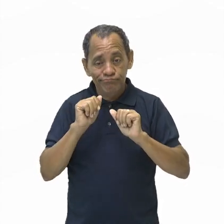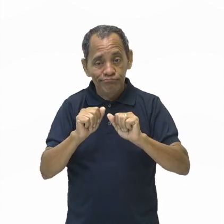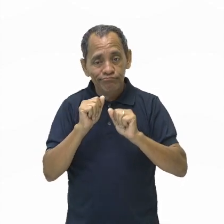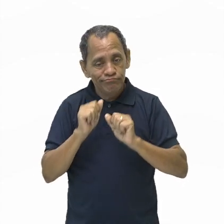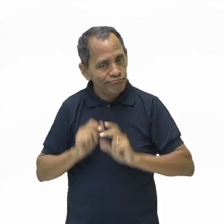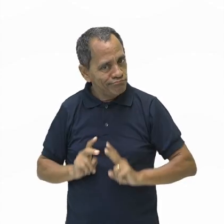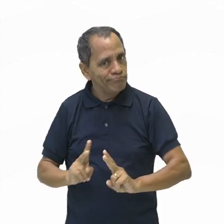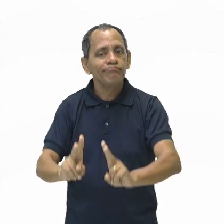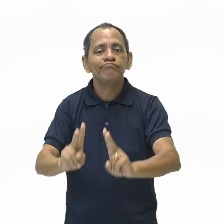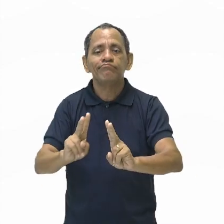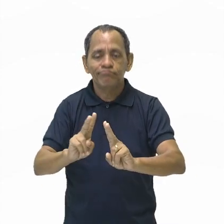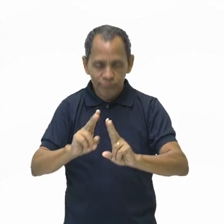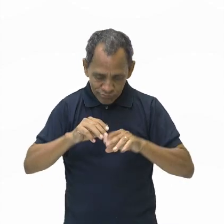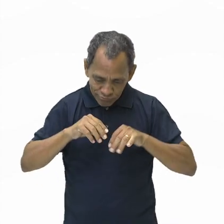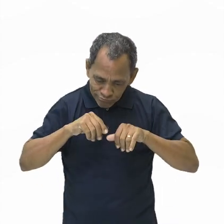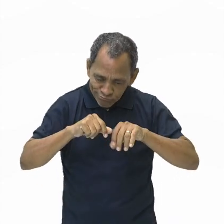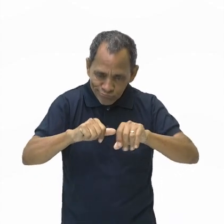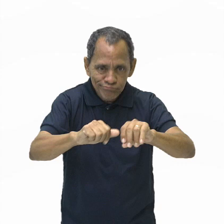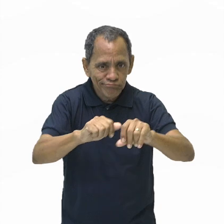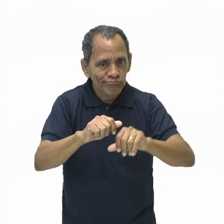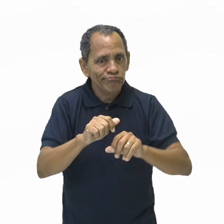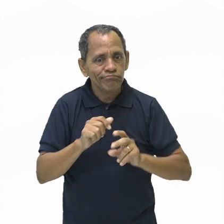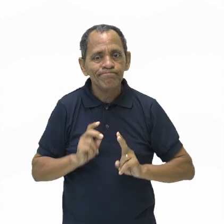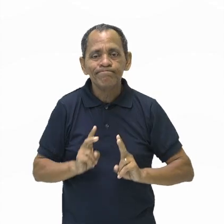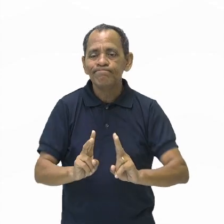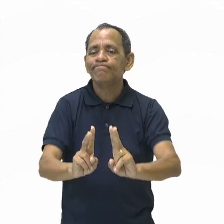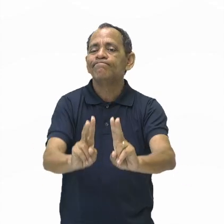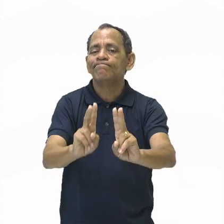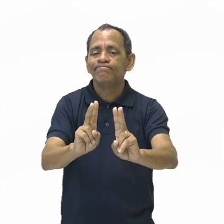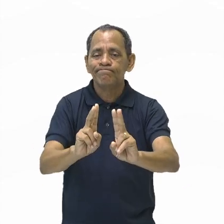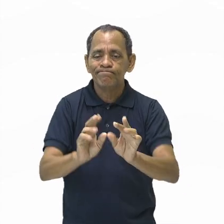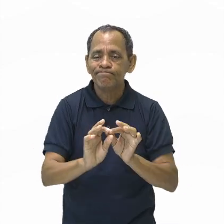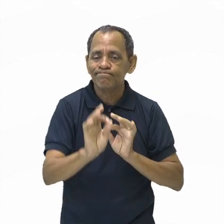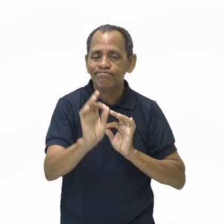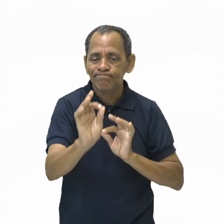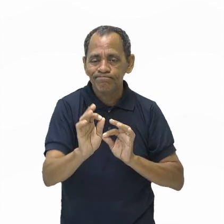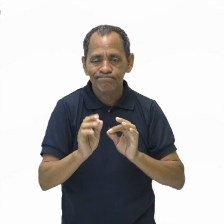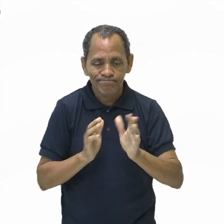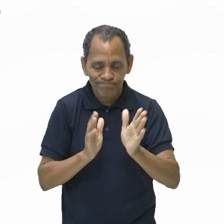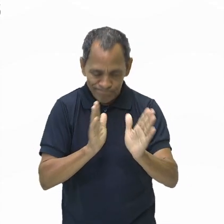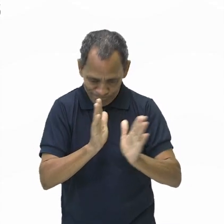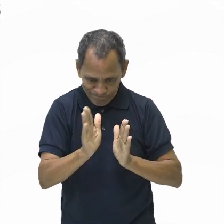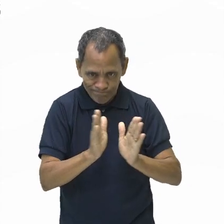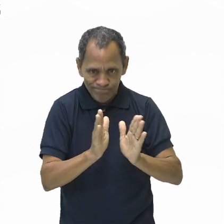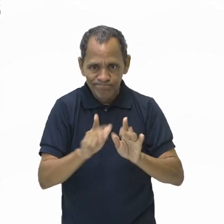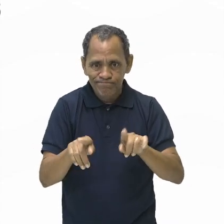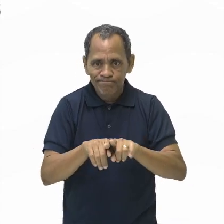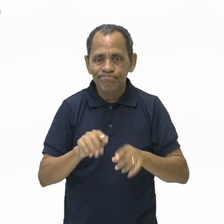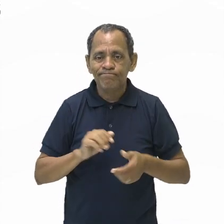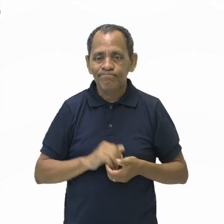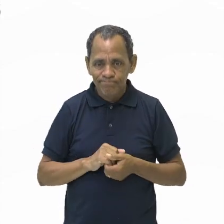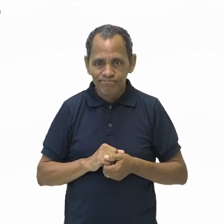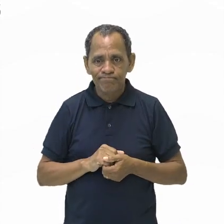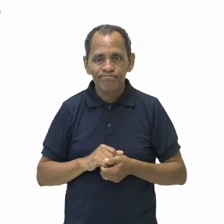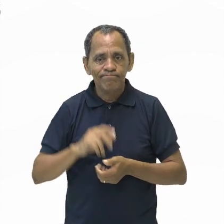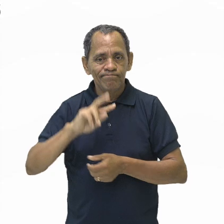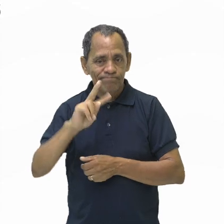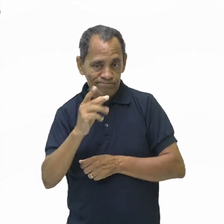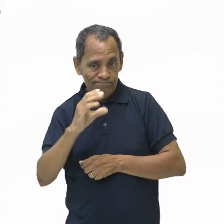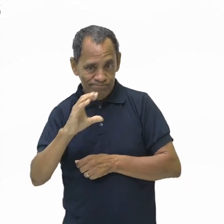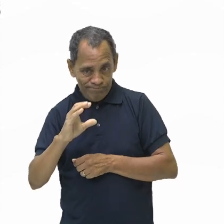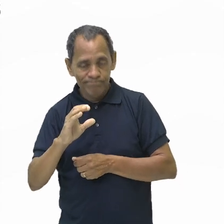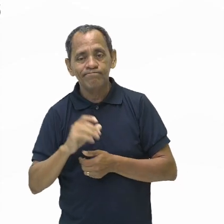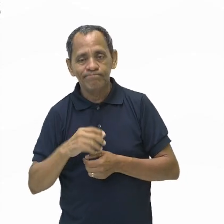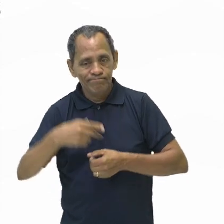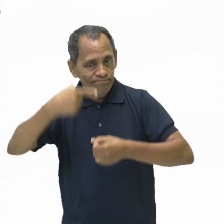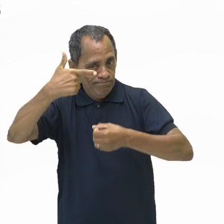persistir no solo por longos períodos também. Nós também temos os hidrocarbonetos de petróleo, derivados